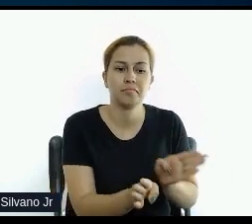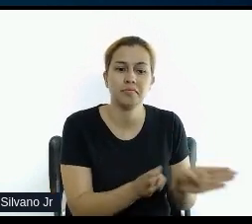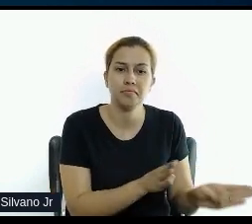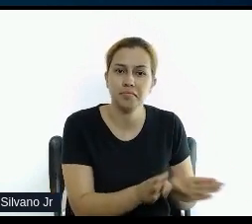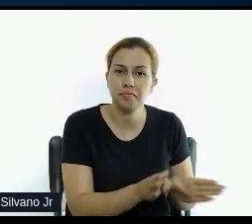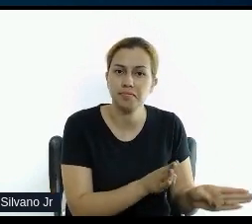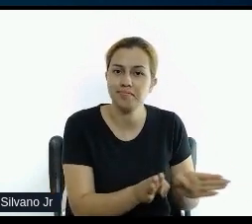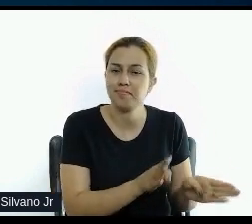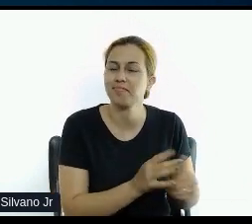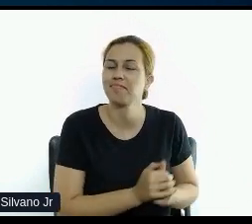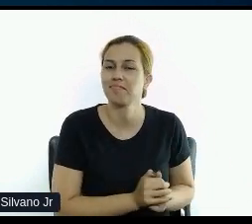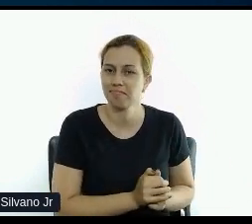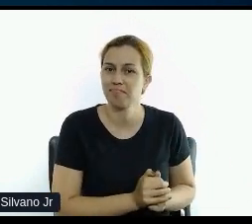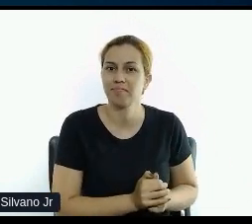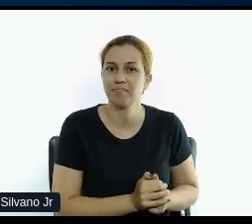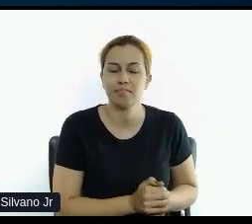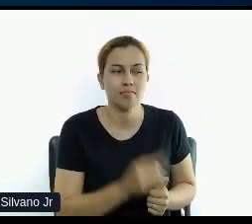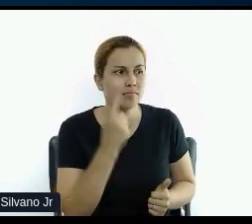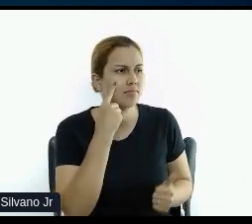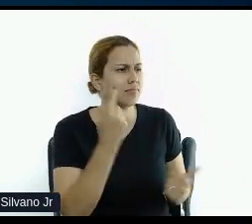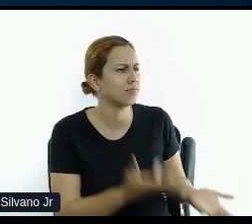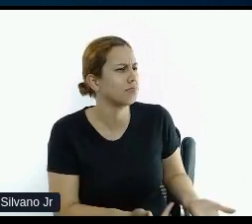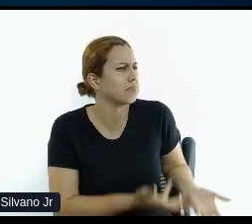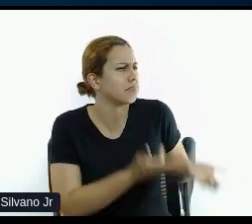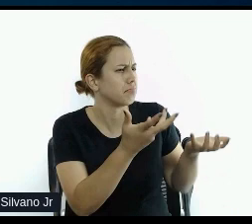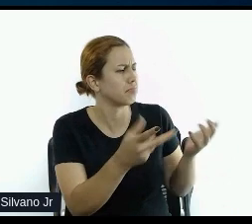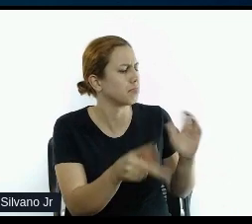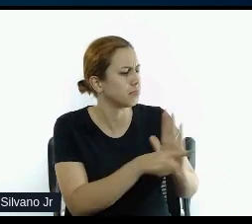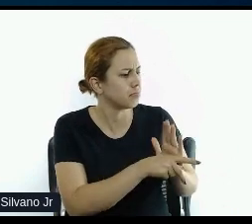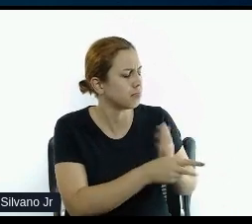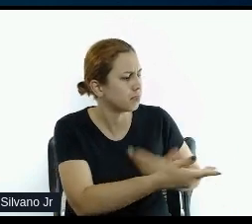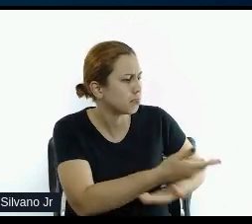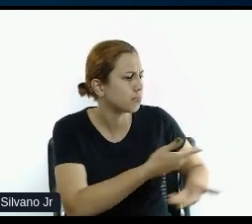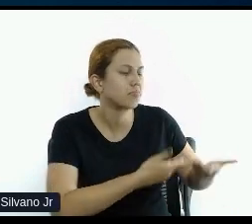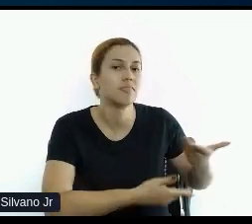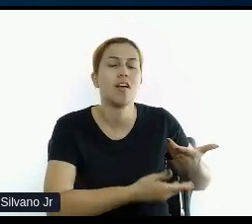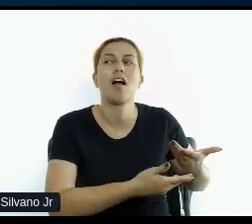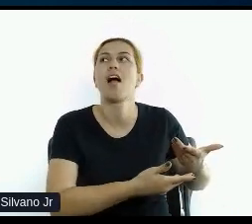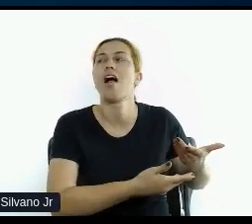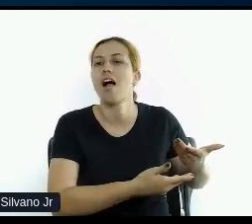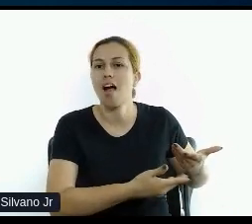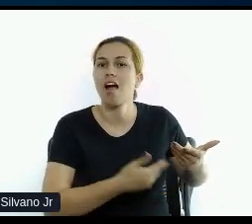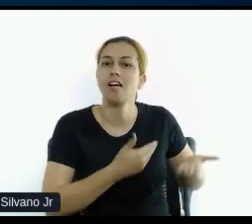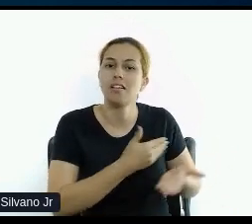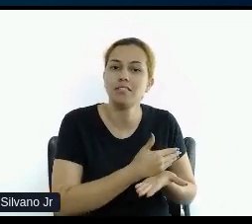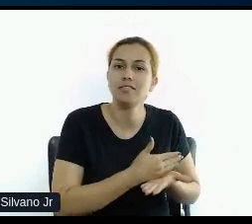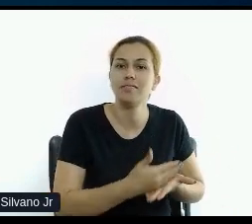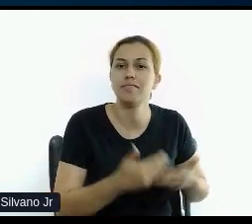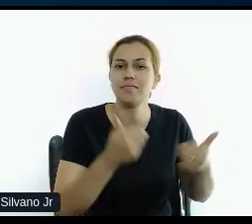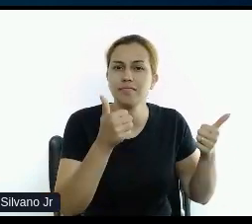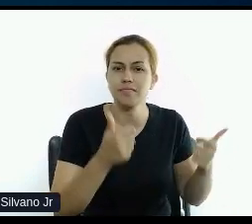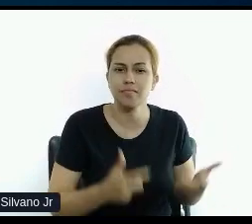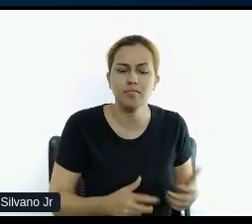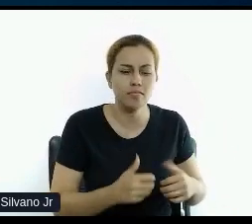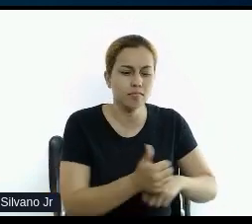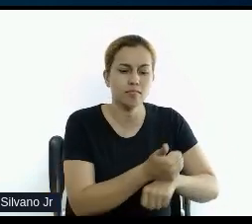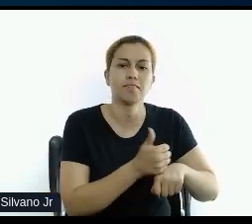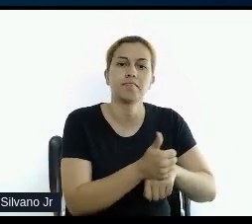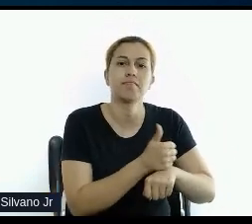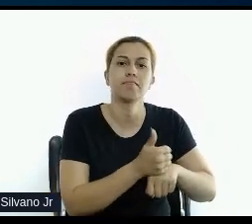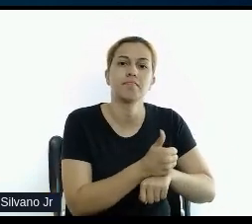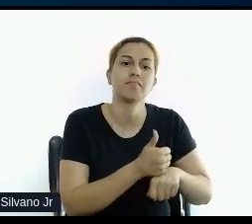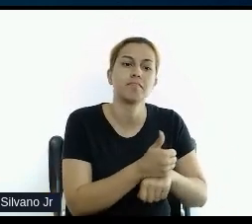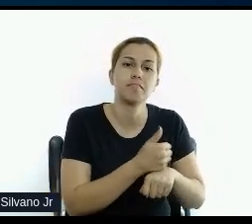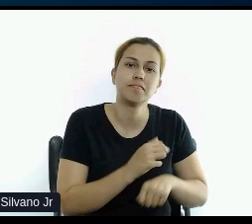está tão quente a nível de mercado, a gente já começa a falar ali, né, de profissões do futuro, como